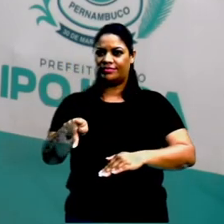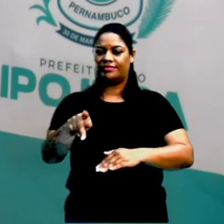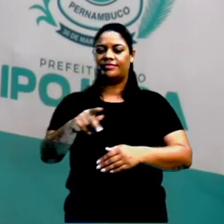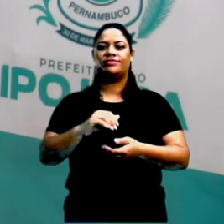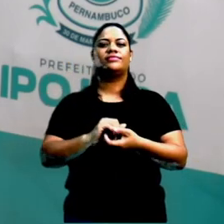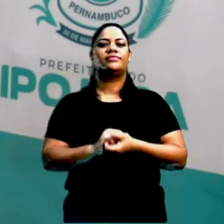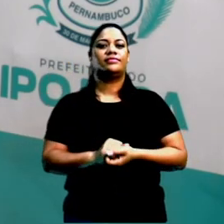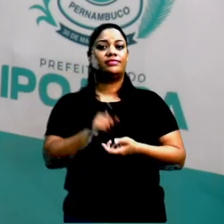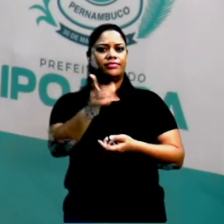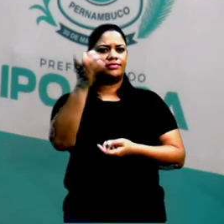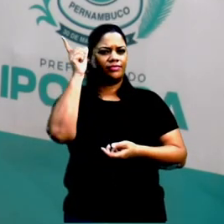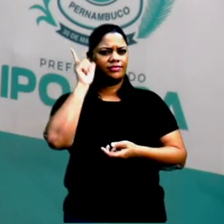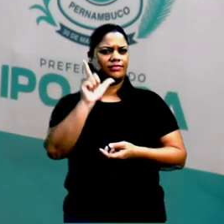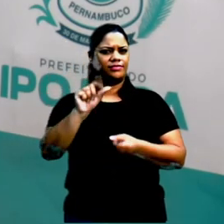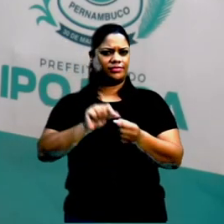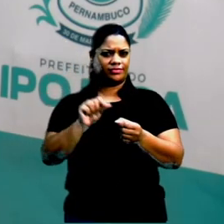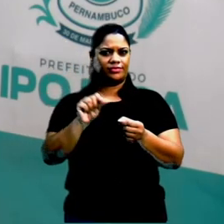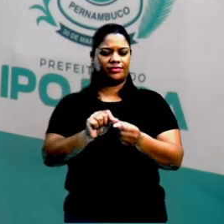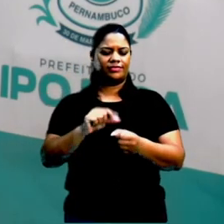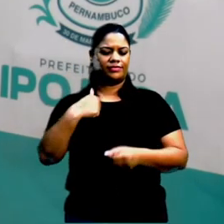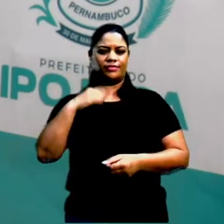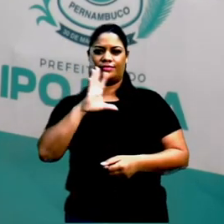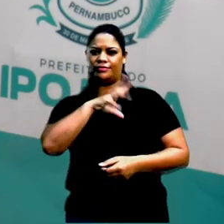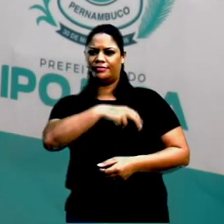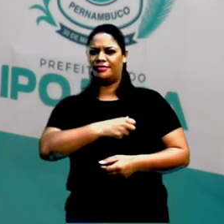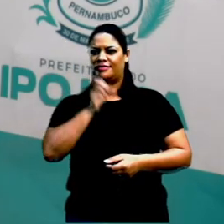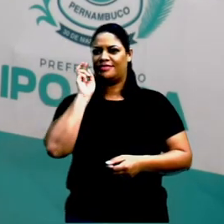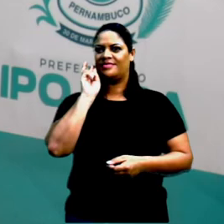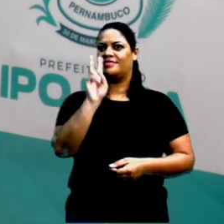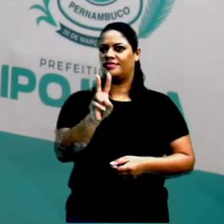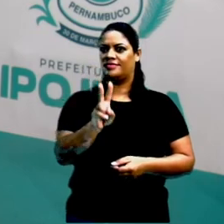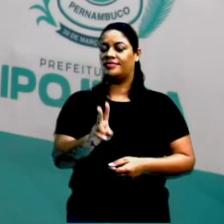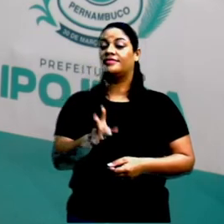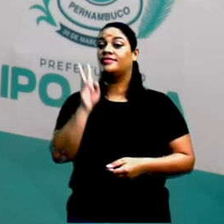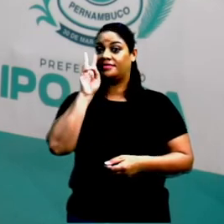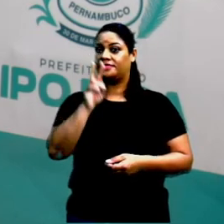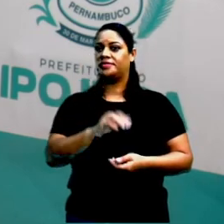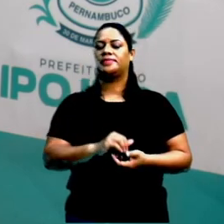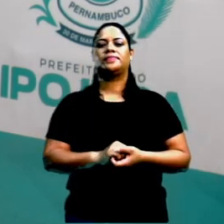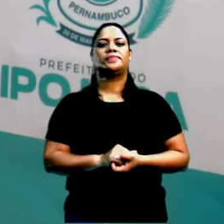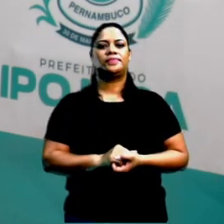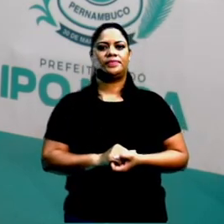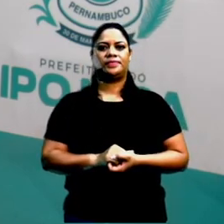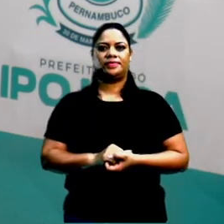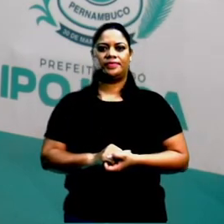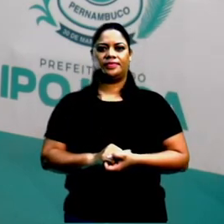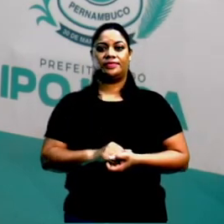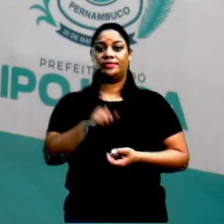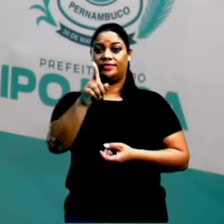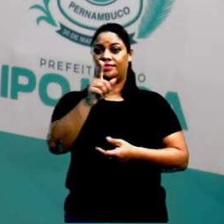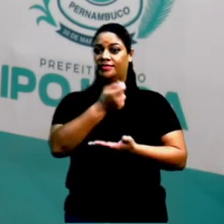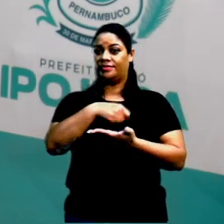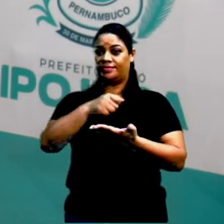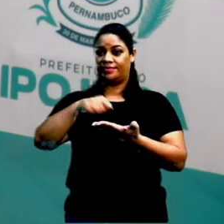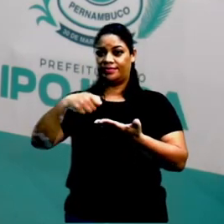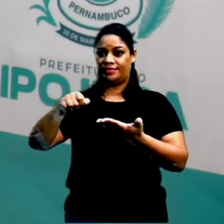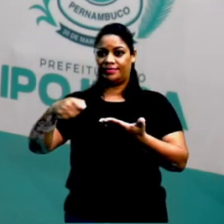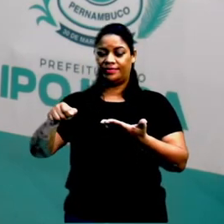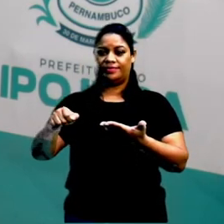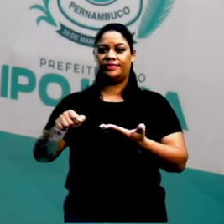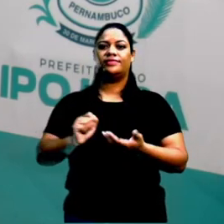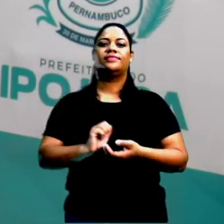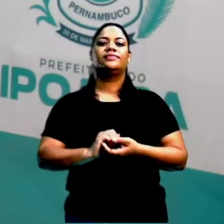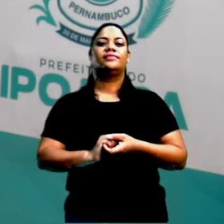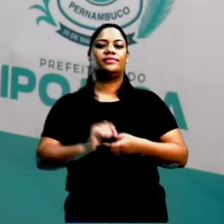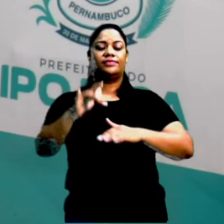manda para mim se você conseguiu fazer, que eu vou amar ver. Vamos ver o que você vai fazer? Liste, você vai escrever,